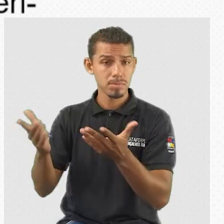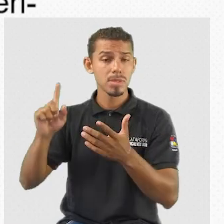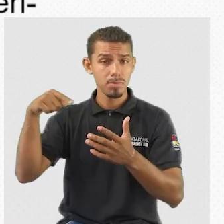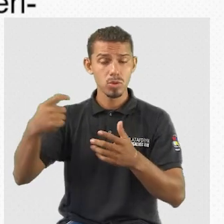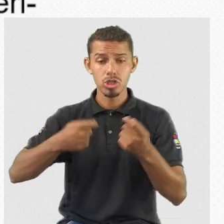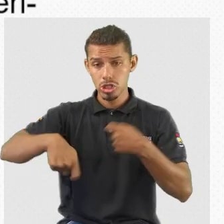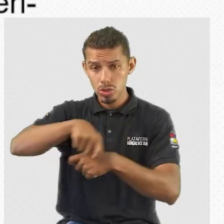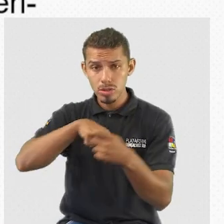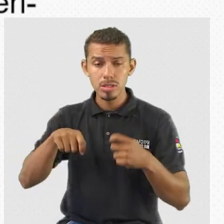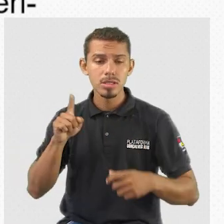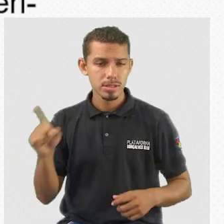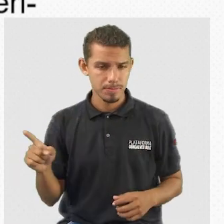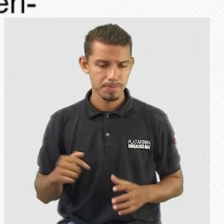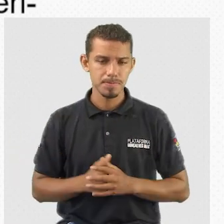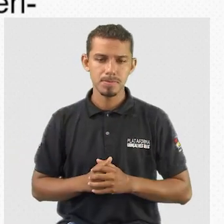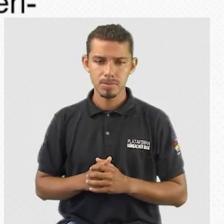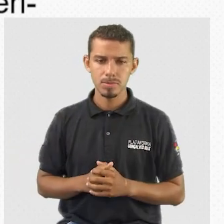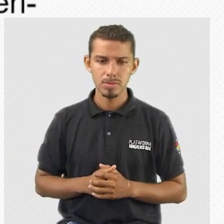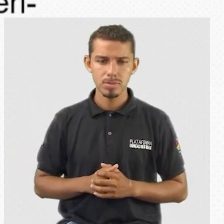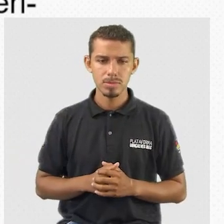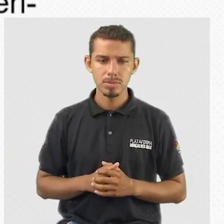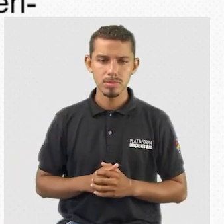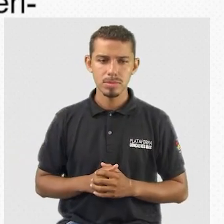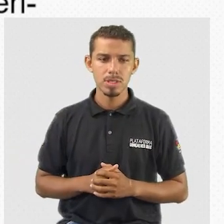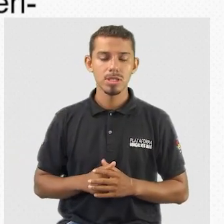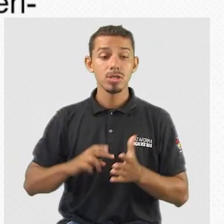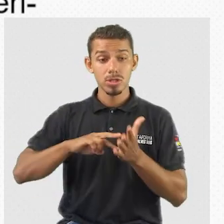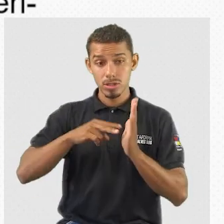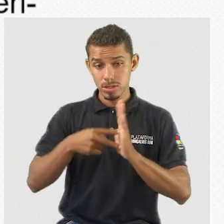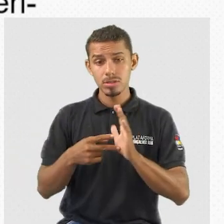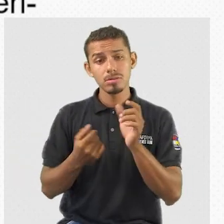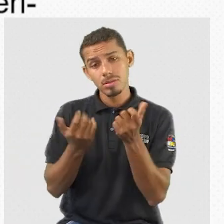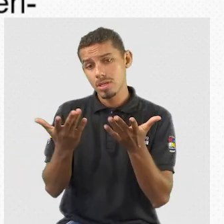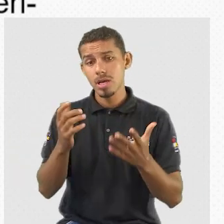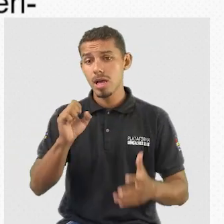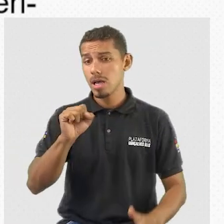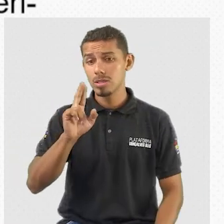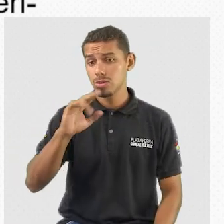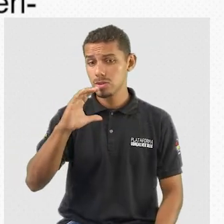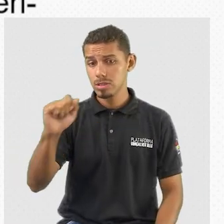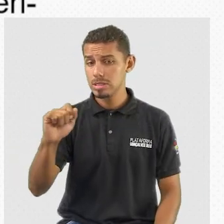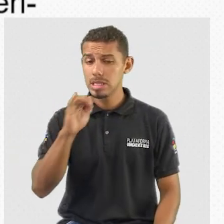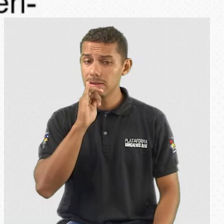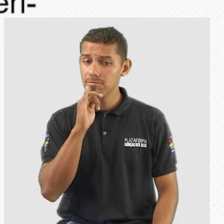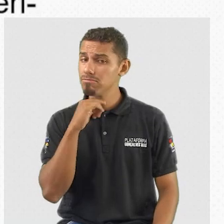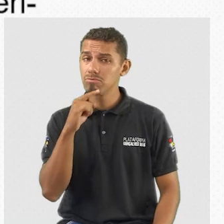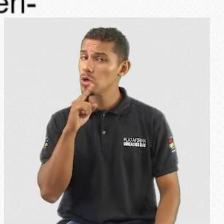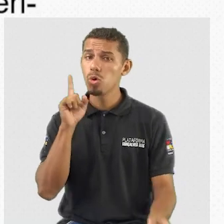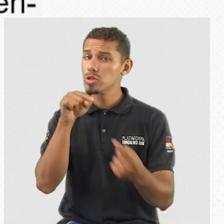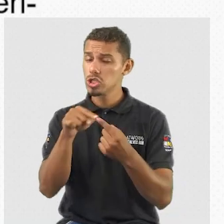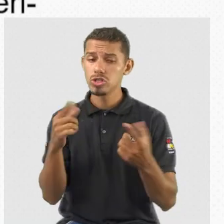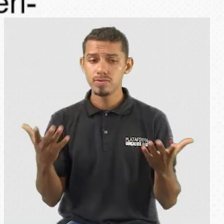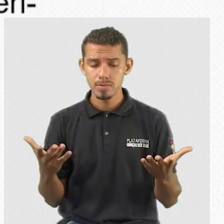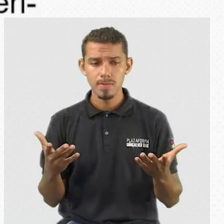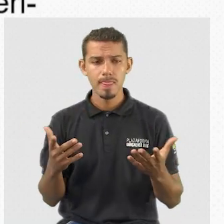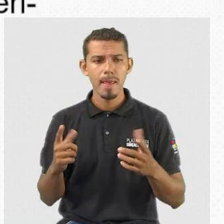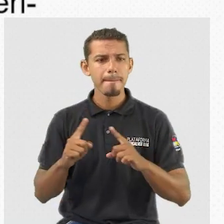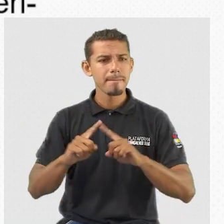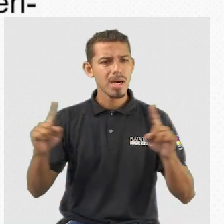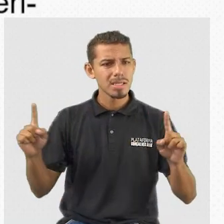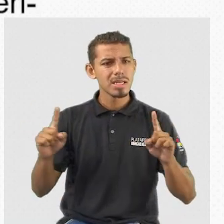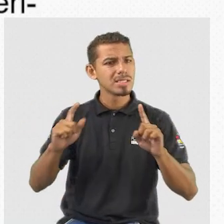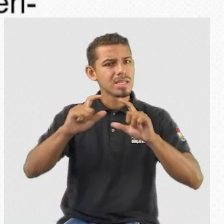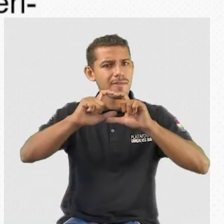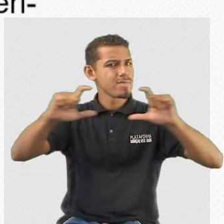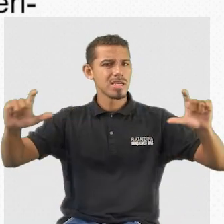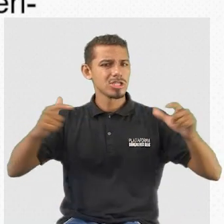negociações. E aí, foi isso aqui, o significado pretendido é que a Suíça saiu, né? Sem alcançar o objetivo. Só que aí, essa